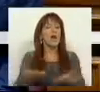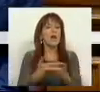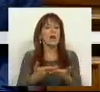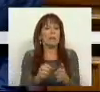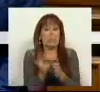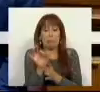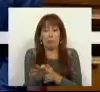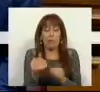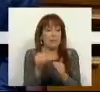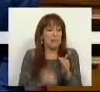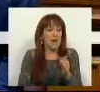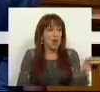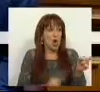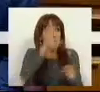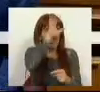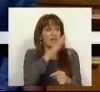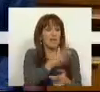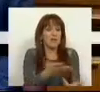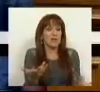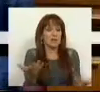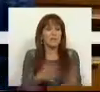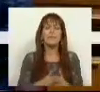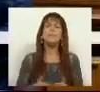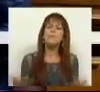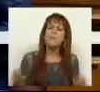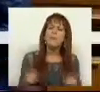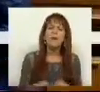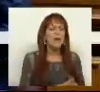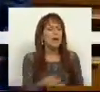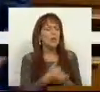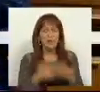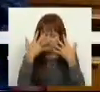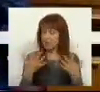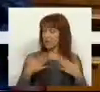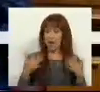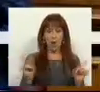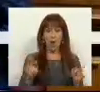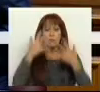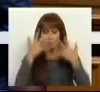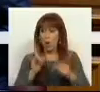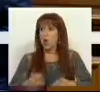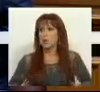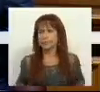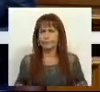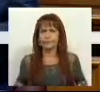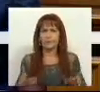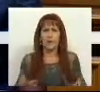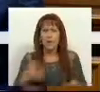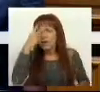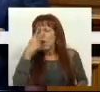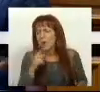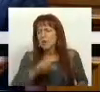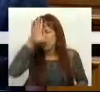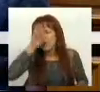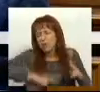cresça muito menos do que aquilo que o Governo esperava. E, de facto, esses dados não nos surpreendem. O que nos surpreende aqui é a cegueira do